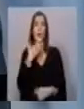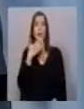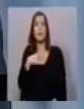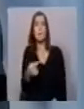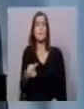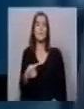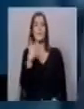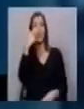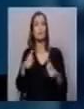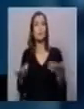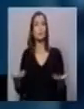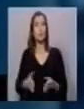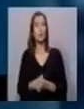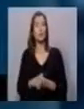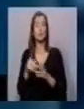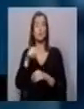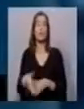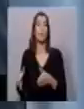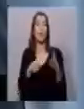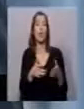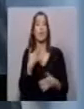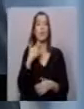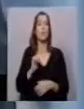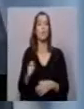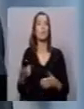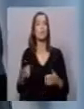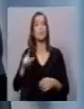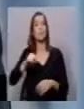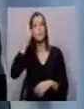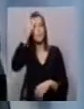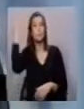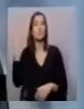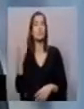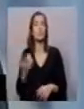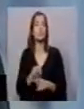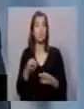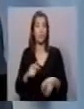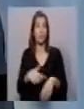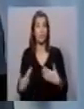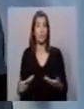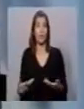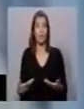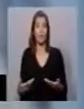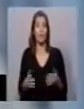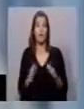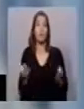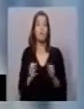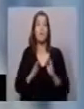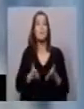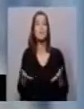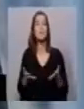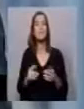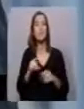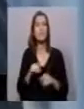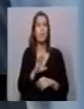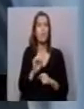qualidade às populações. Depois, por outro lado, nós não podemos deixar também de ter em consideração o facto de, neste momento, ser necessário encontrar outras